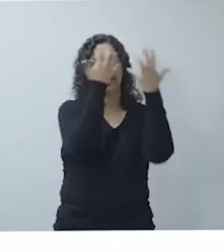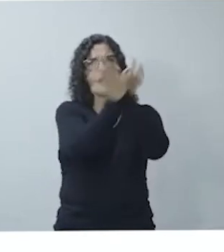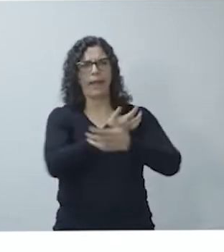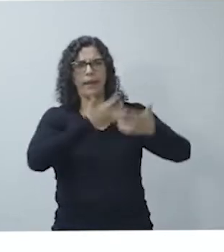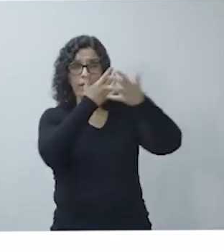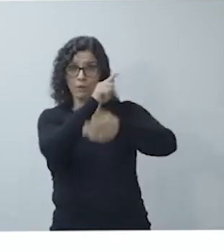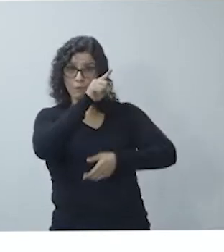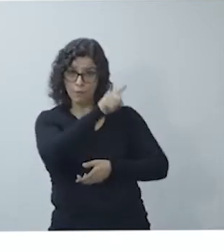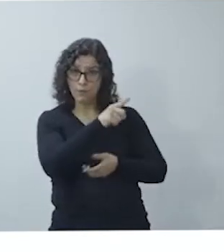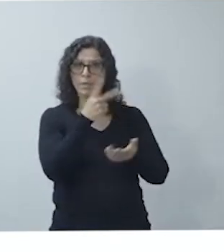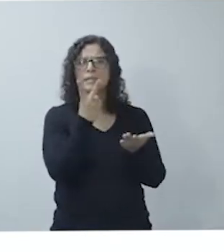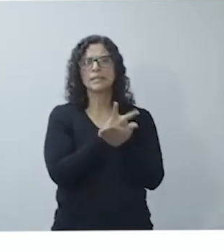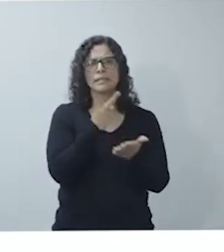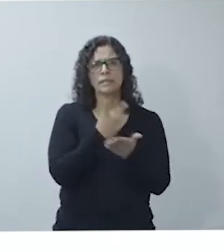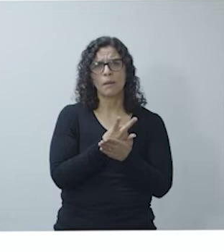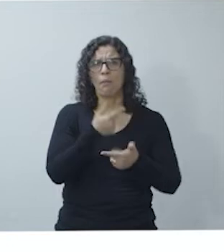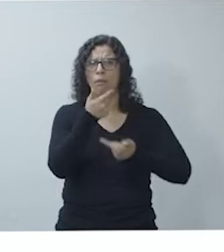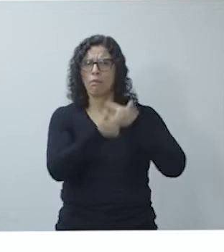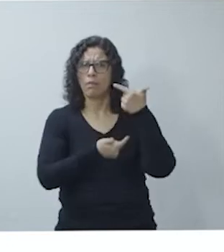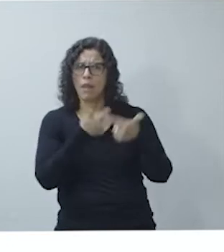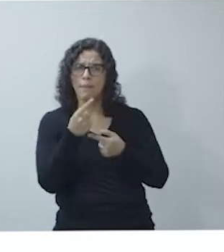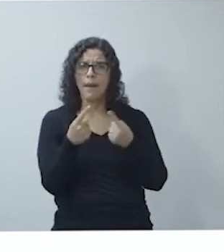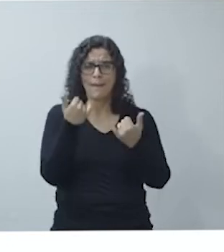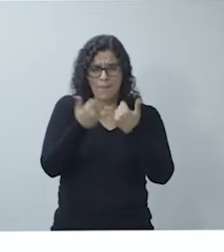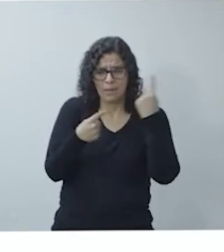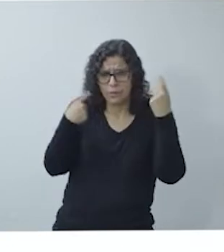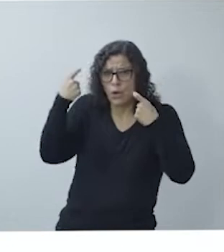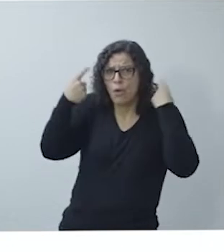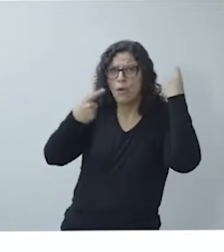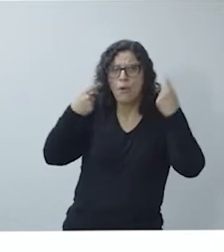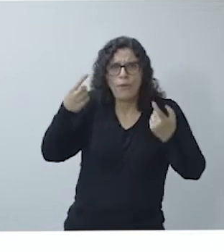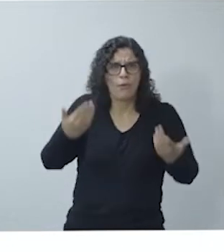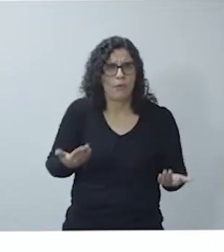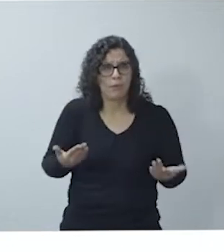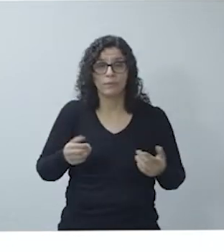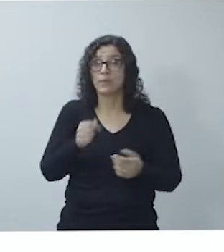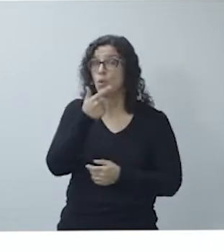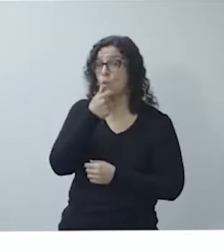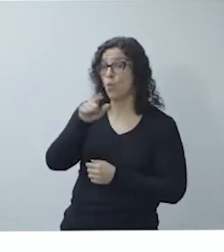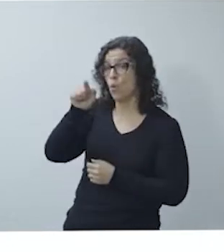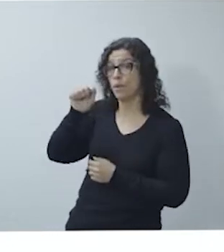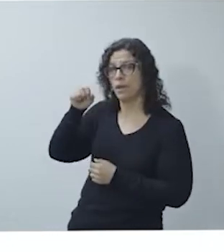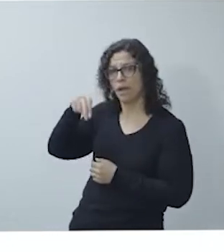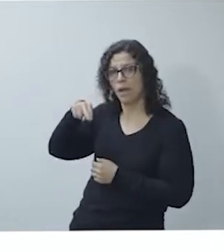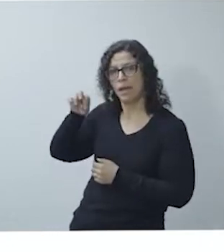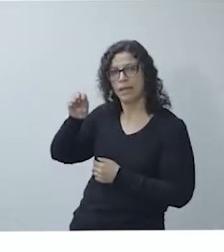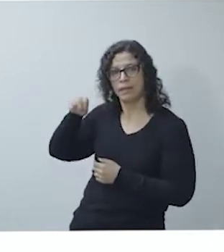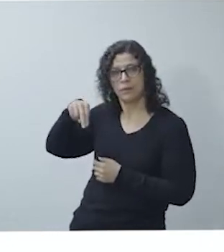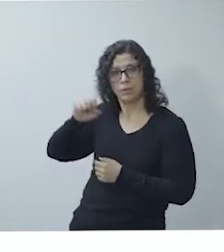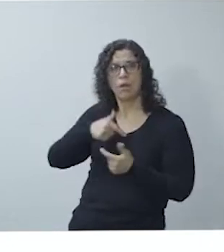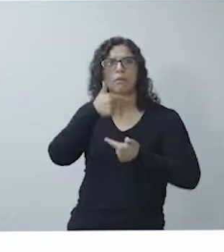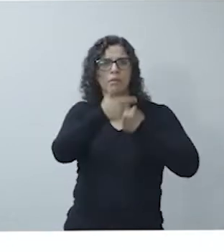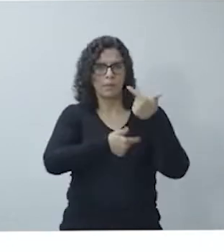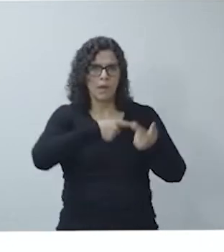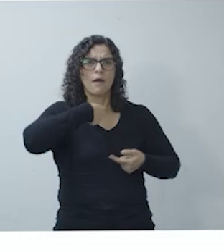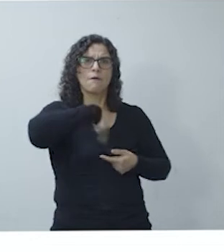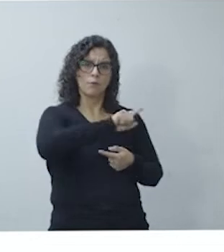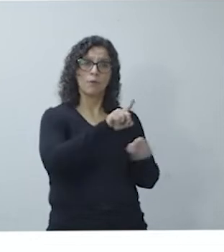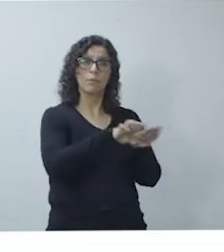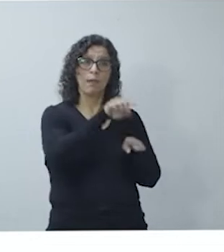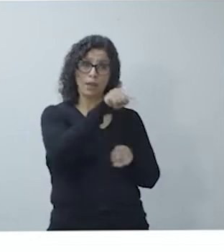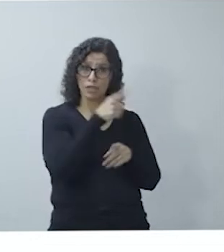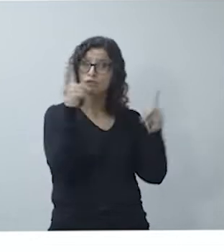Você está inteiramente doido. Antenor foi trabalhar, entretanto, e teve uma